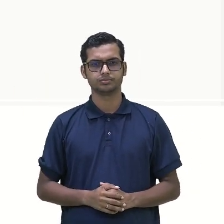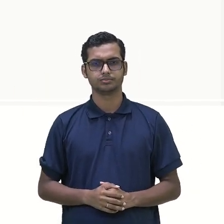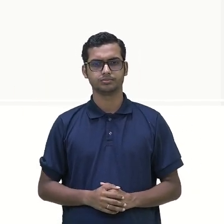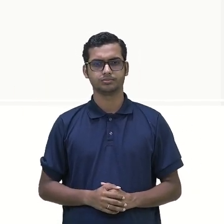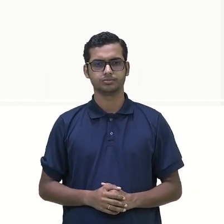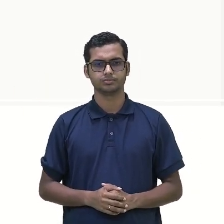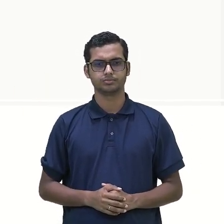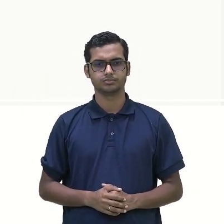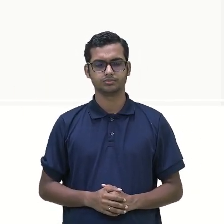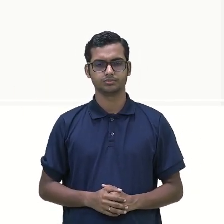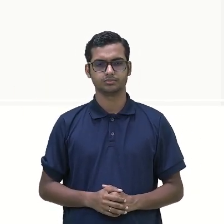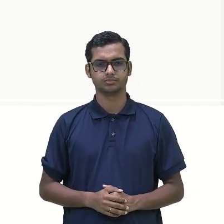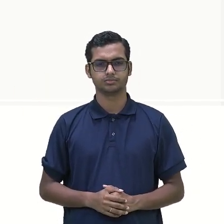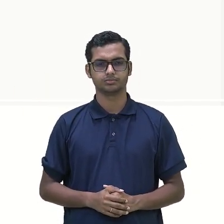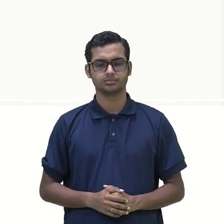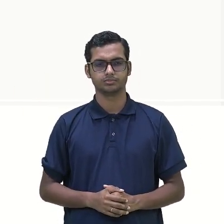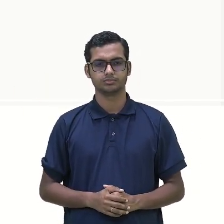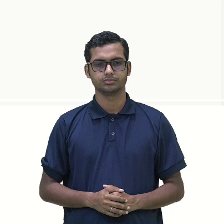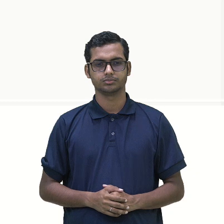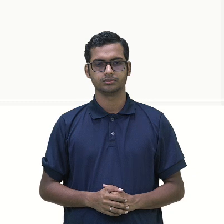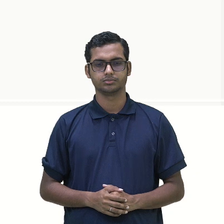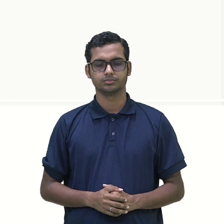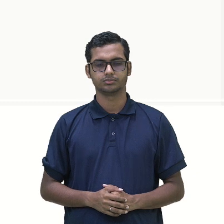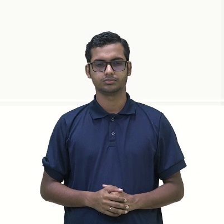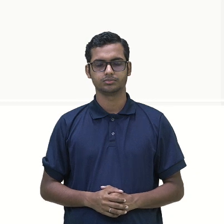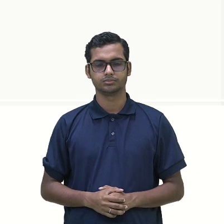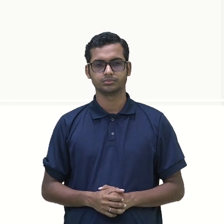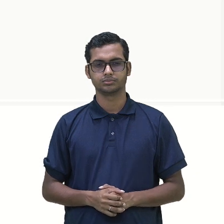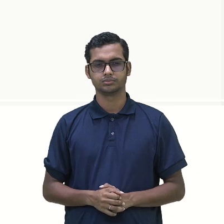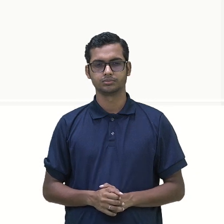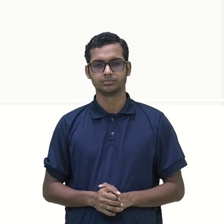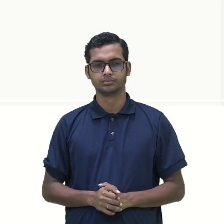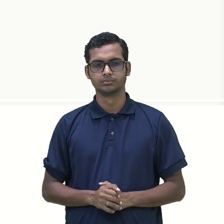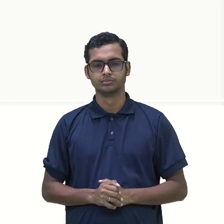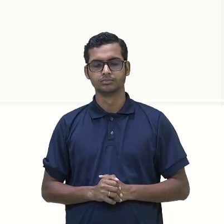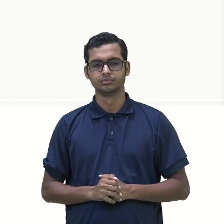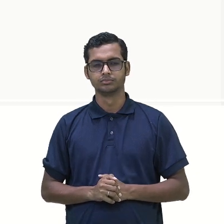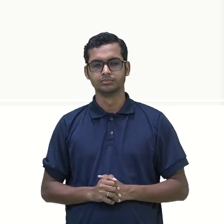é 2... Opa, deixa eu só trocar a cor aqui. A cor azul,